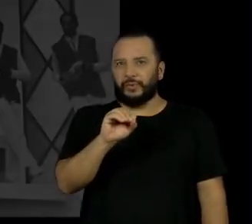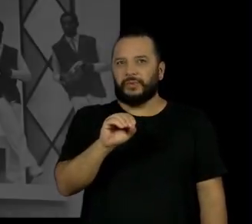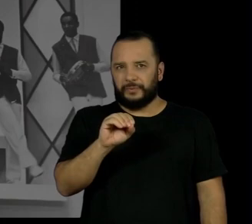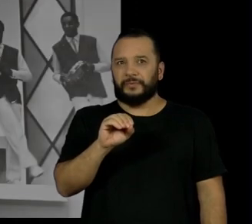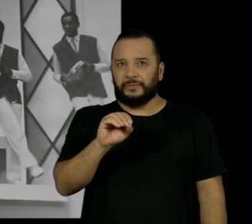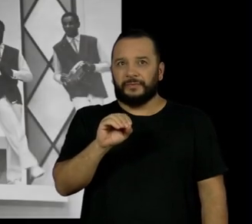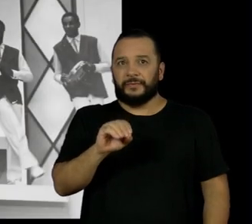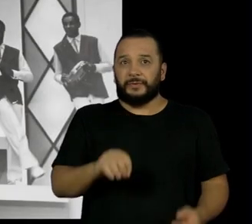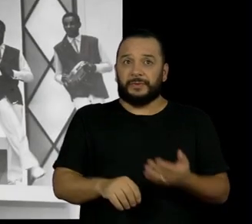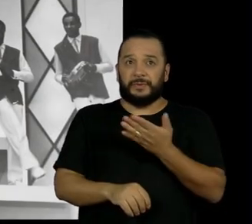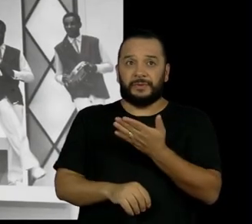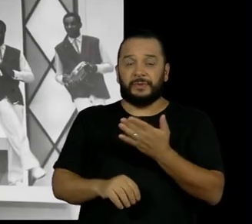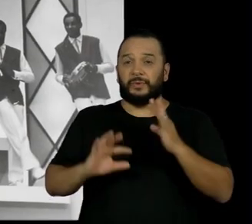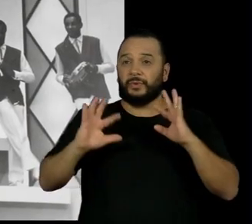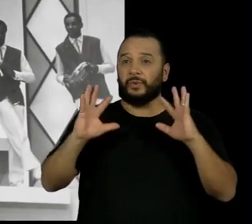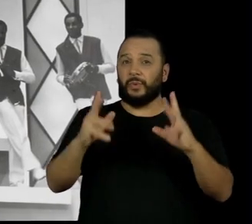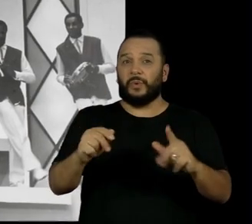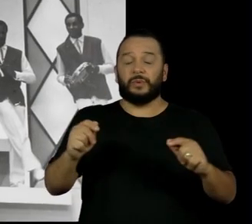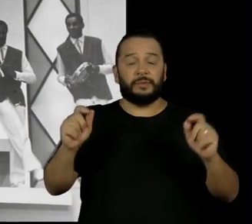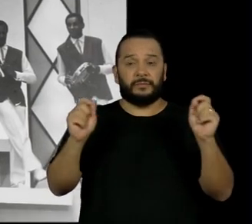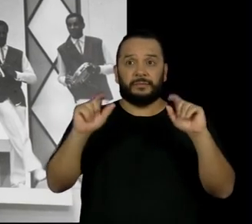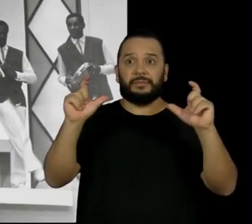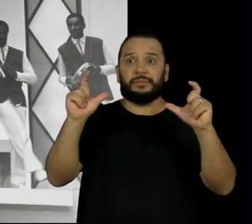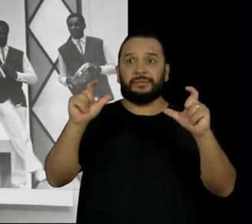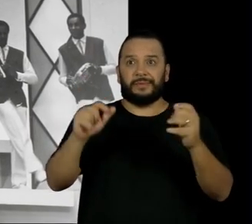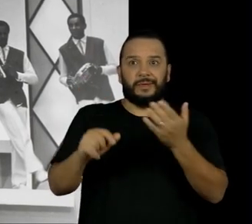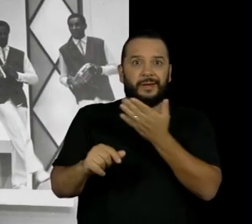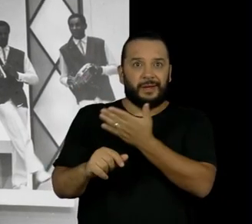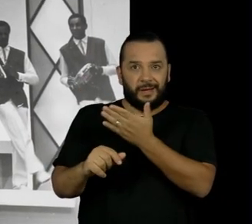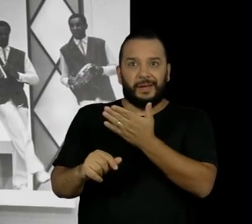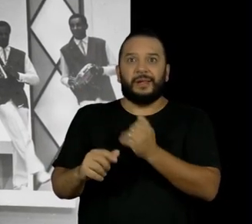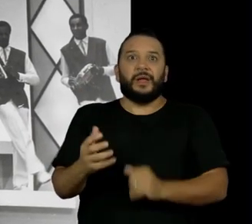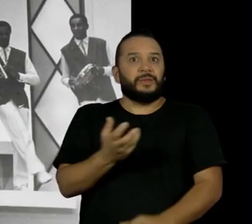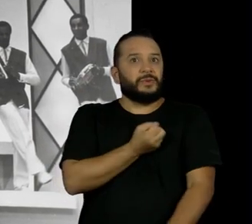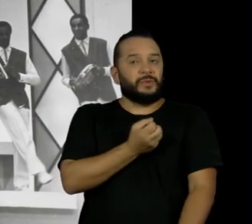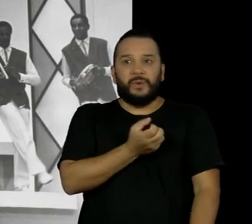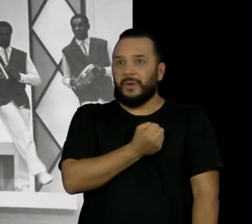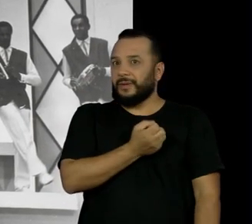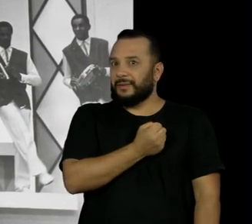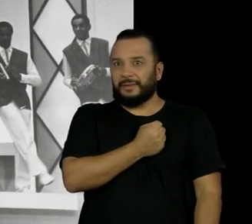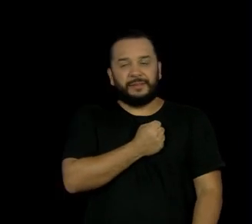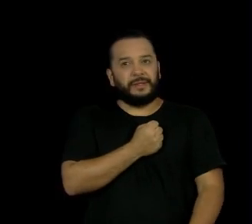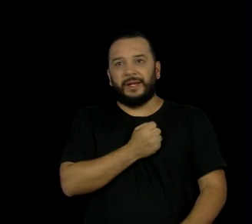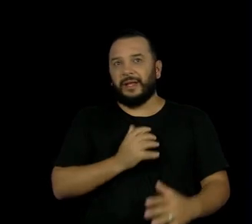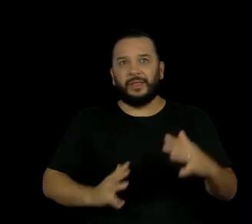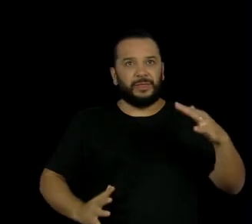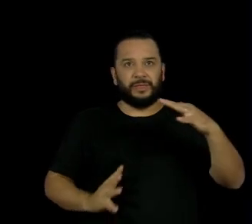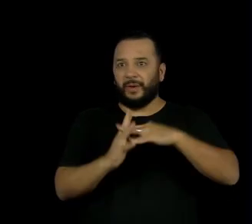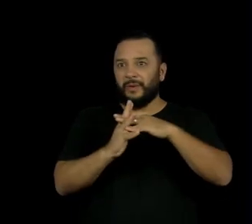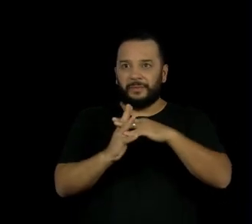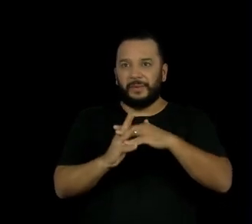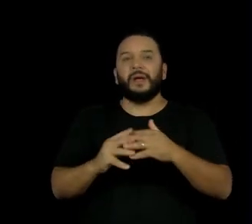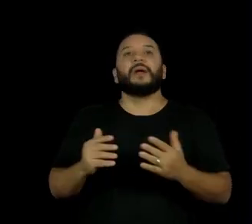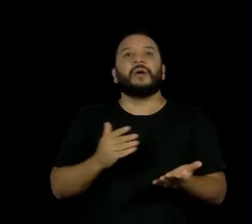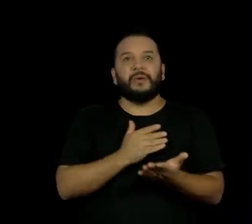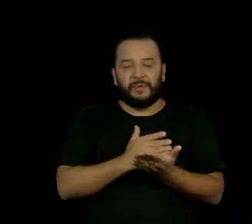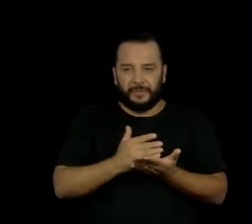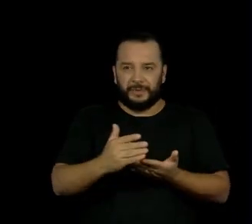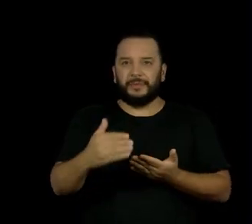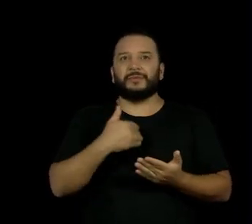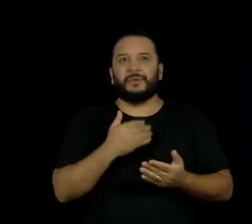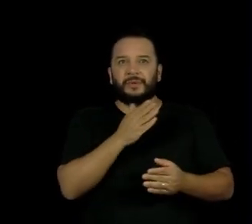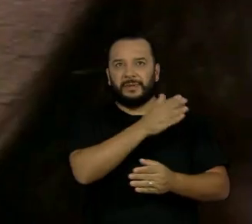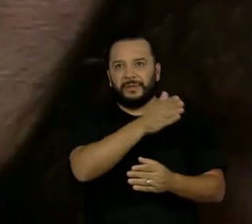para surpresa de todos Elsa recebeu a nota máxima e passou então a cantar em bailes e festas de